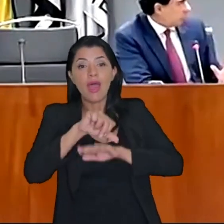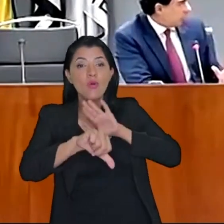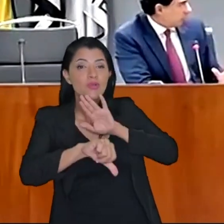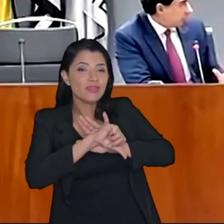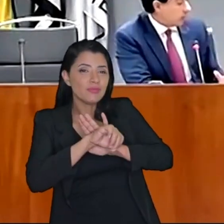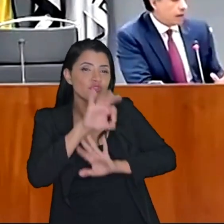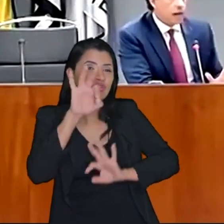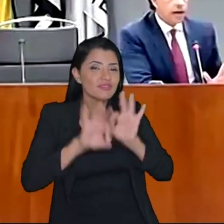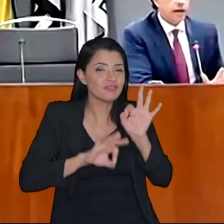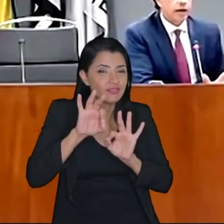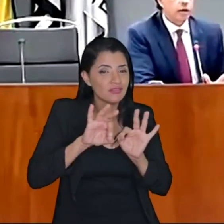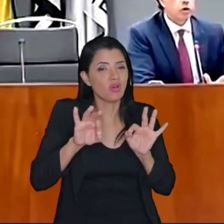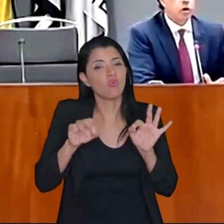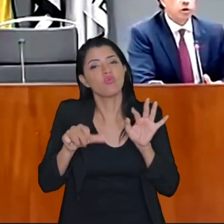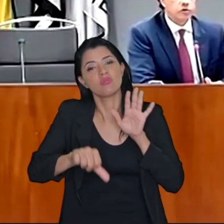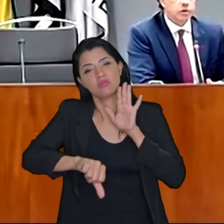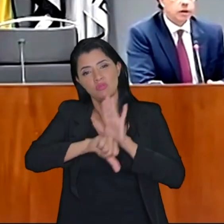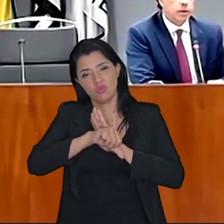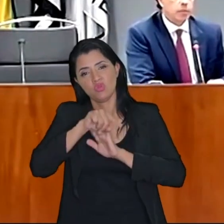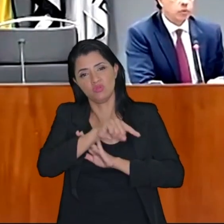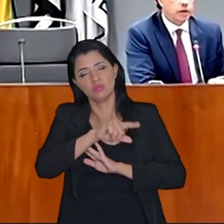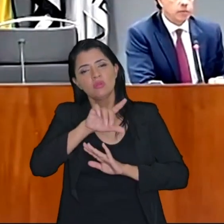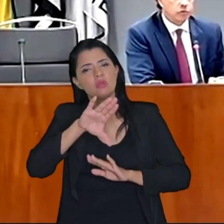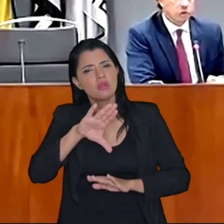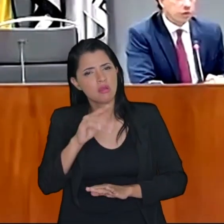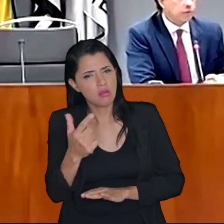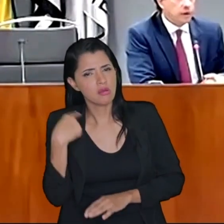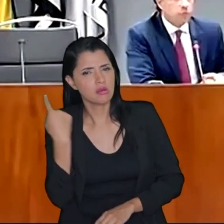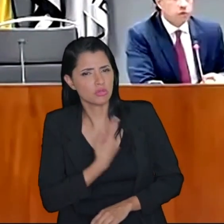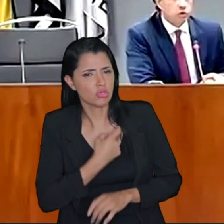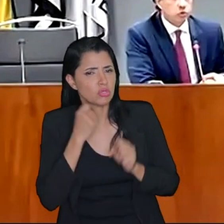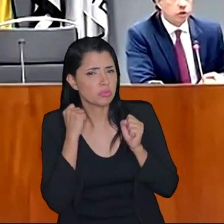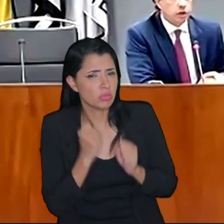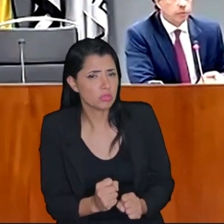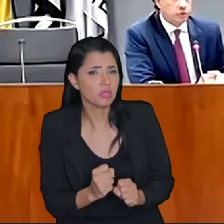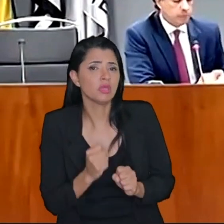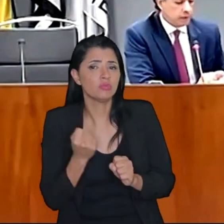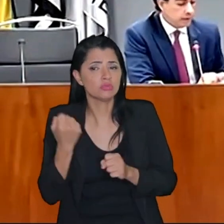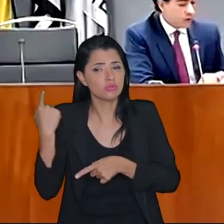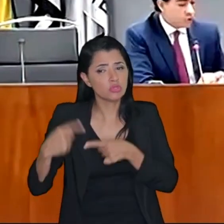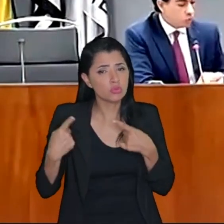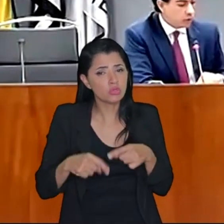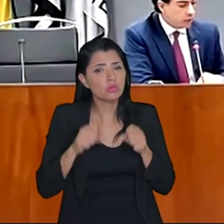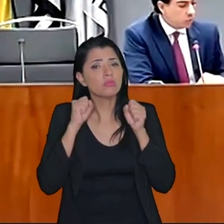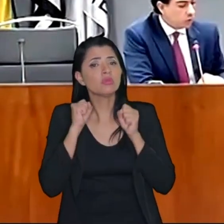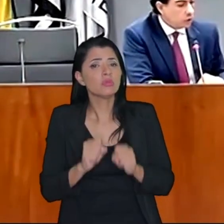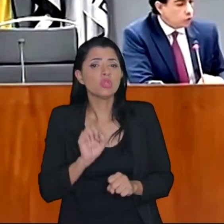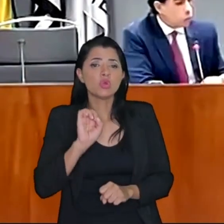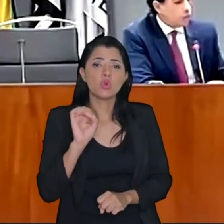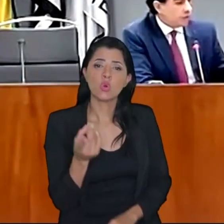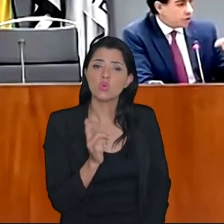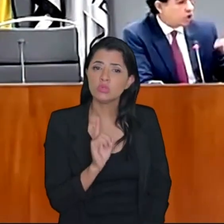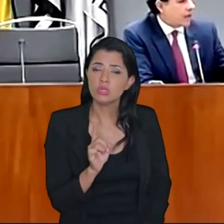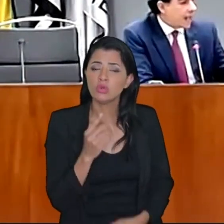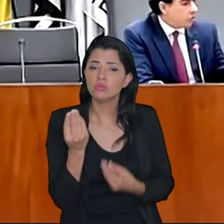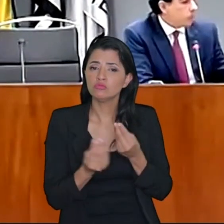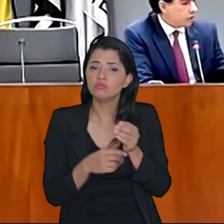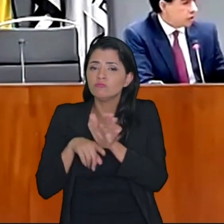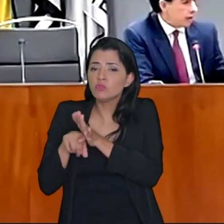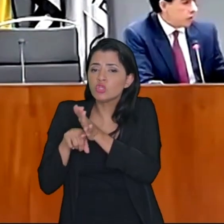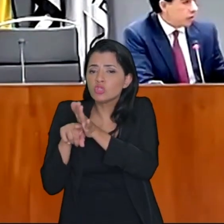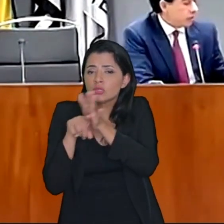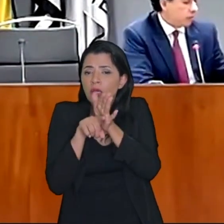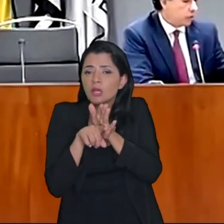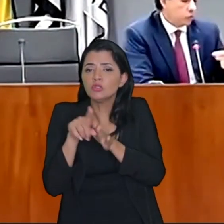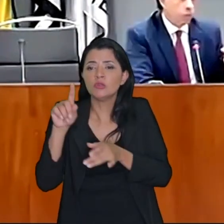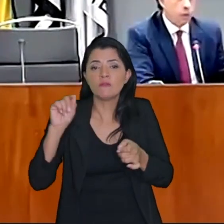organização criminosa. É claro que nós podemos e devemos discutir a possibilidade ou não do investigado